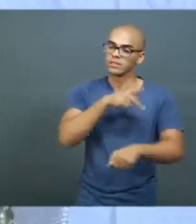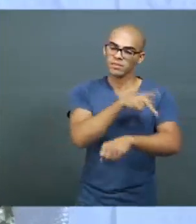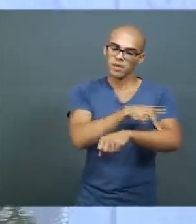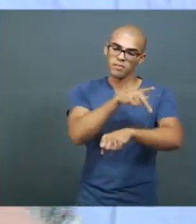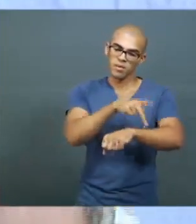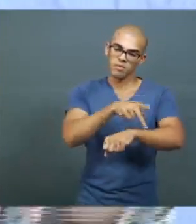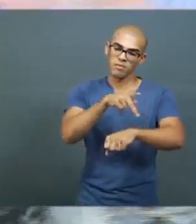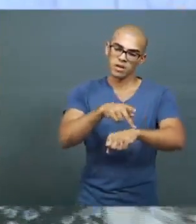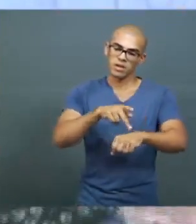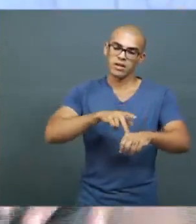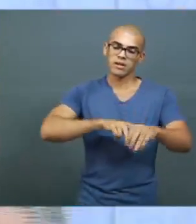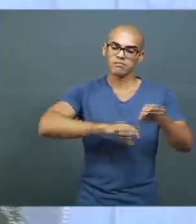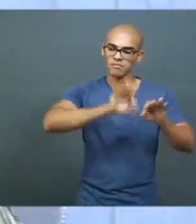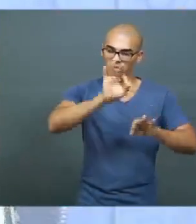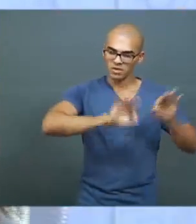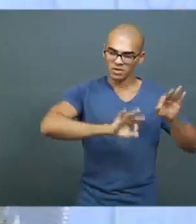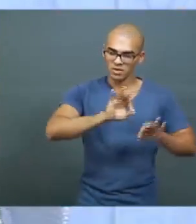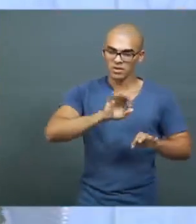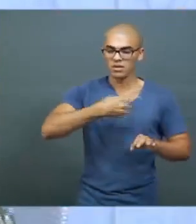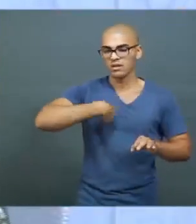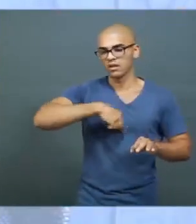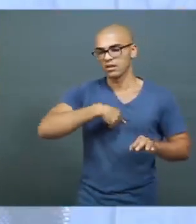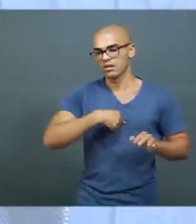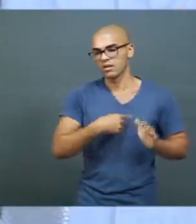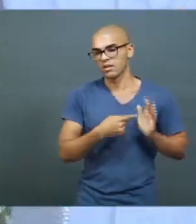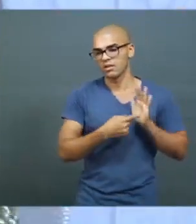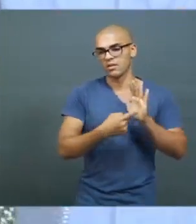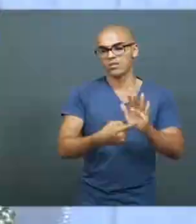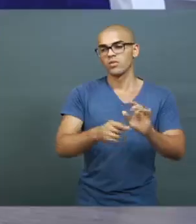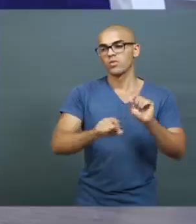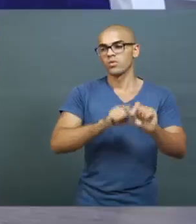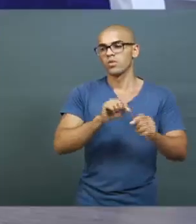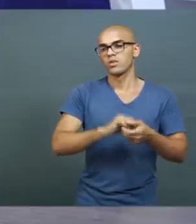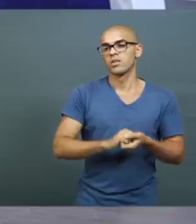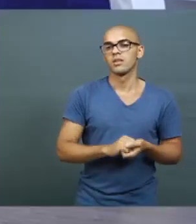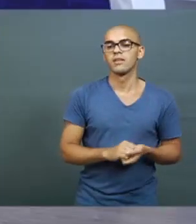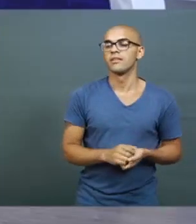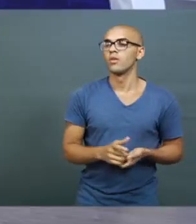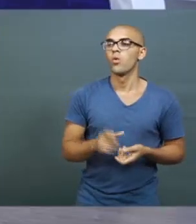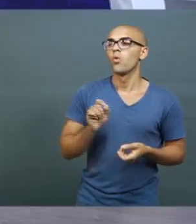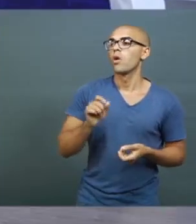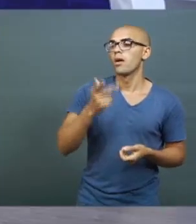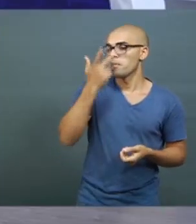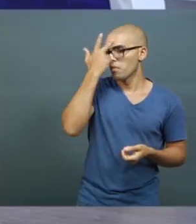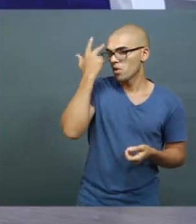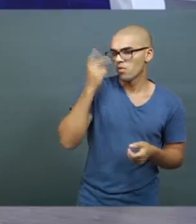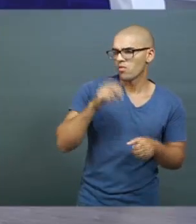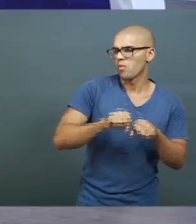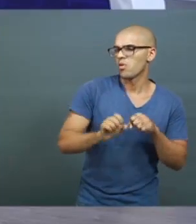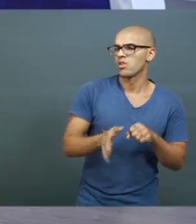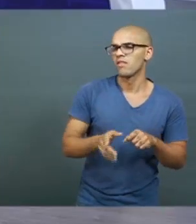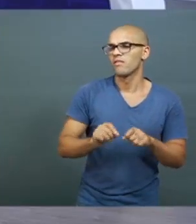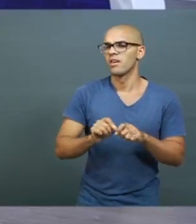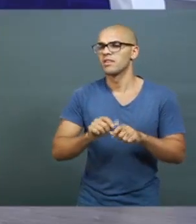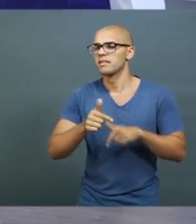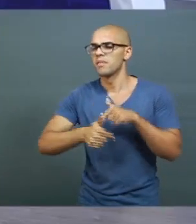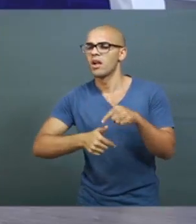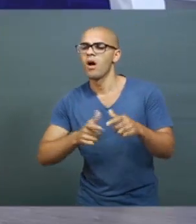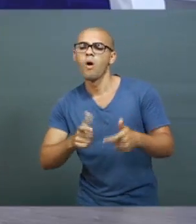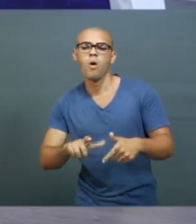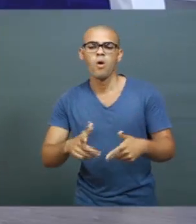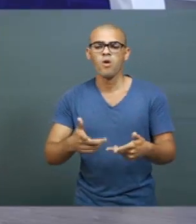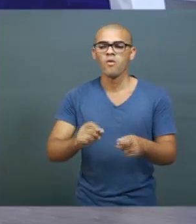né? Ah, os egressos estão fazendo, mas é meio... Por onde andam, né? Por onde andam. É meio assim, os que a gente conhece, os que a gente tem acesso, os que estão